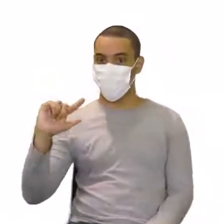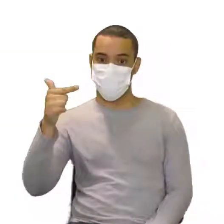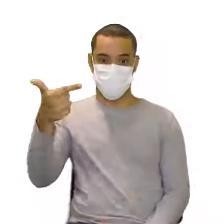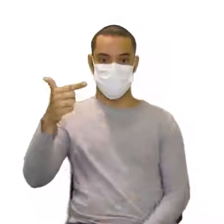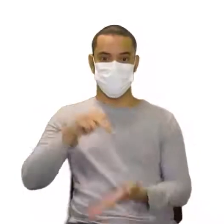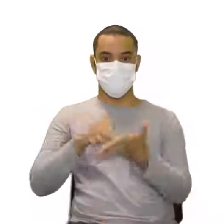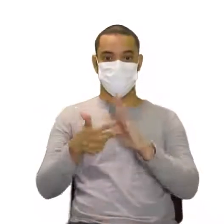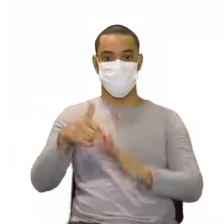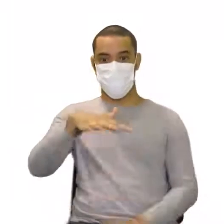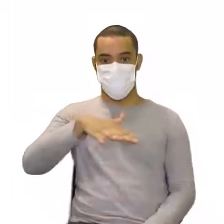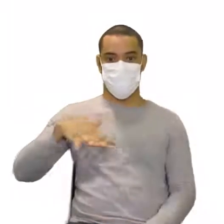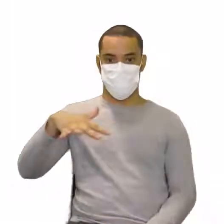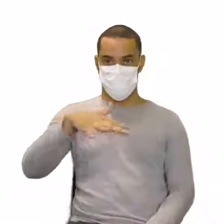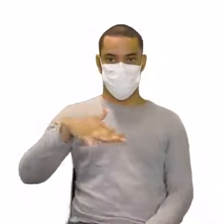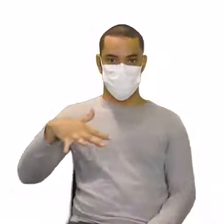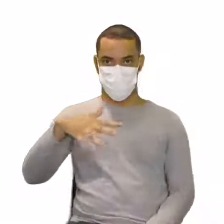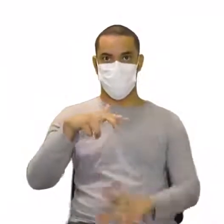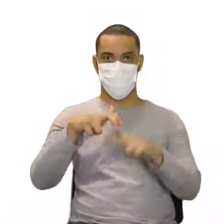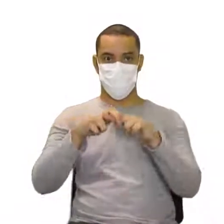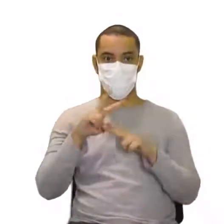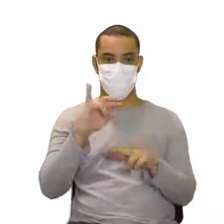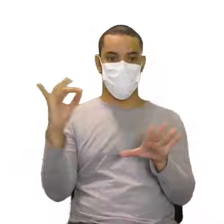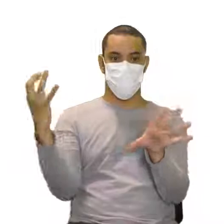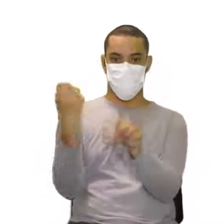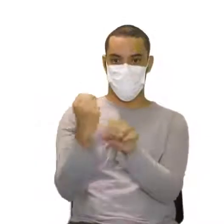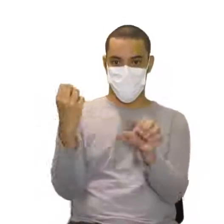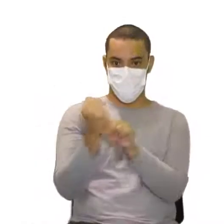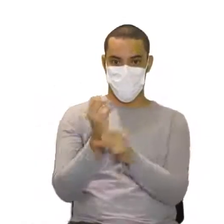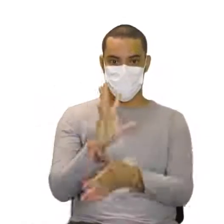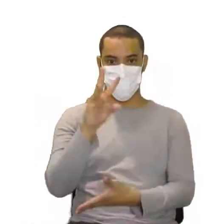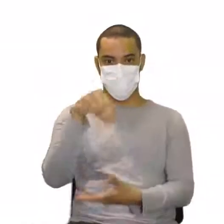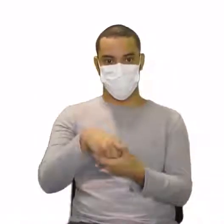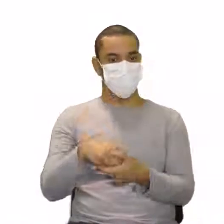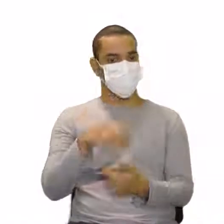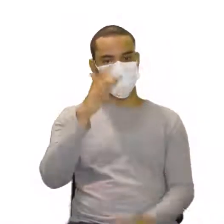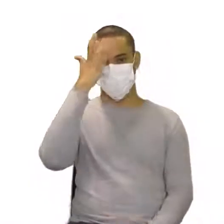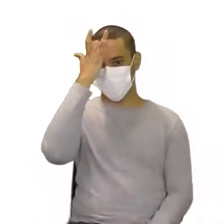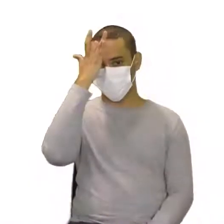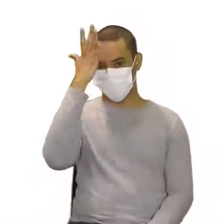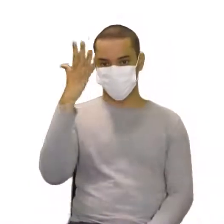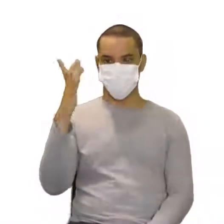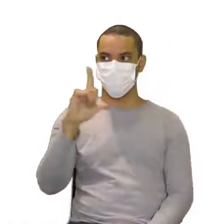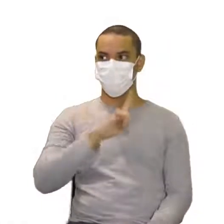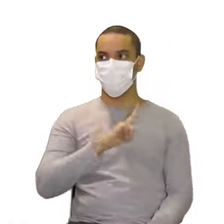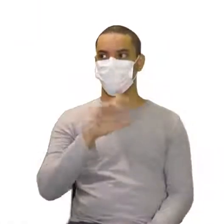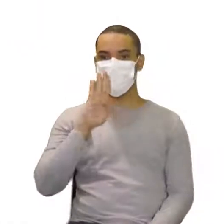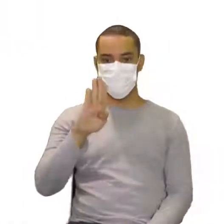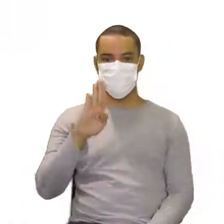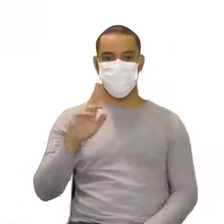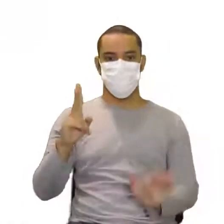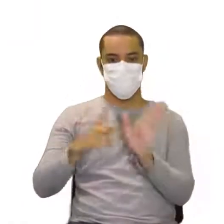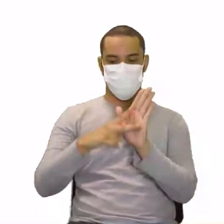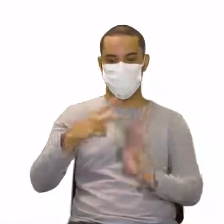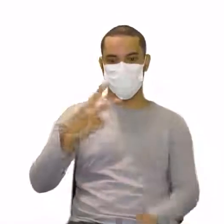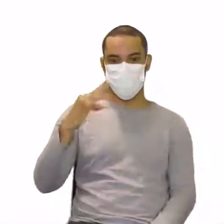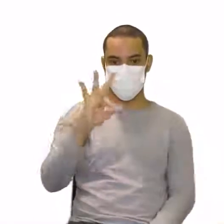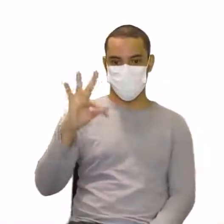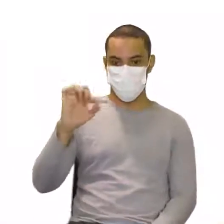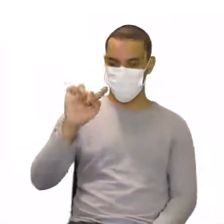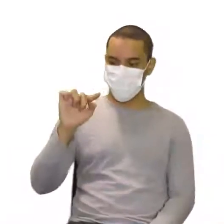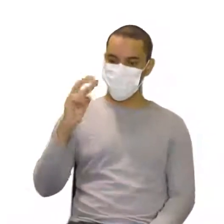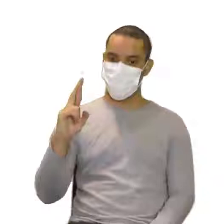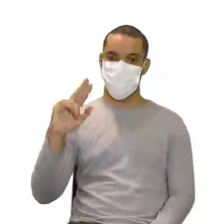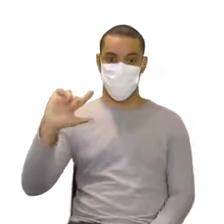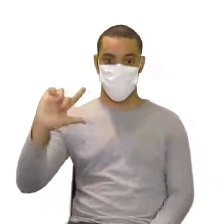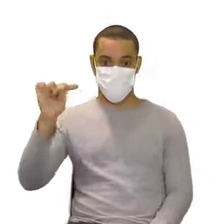área dessa espira. Então, para calcular a espira, fica fácil. Eu vou ter B, πr ao quadrado.